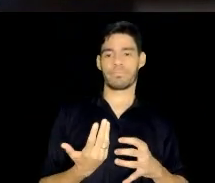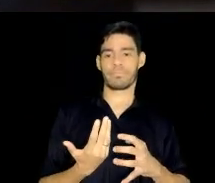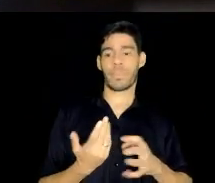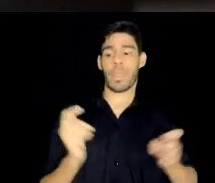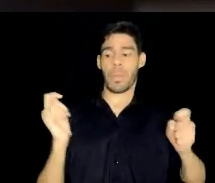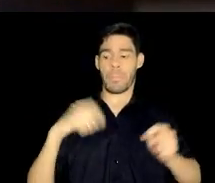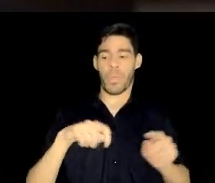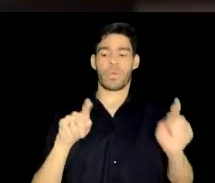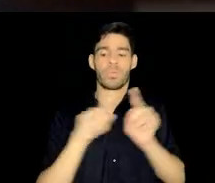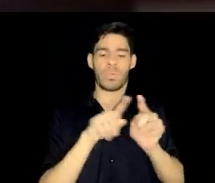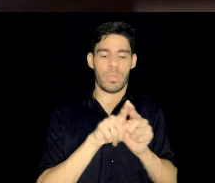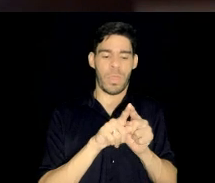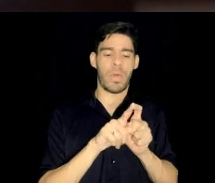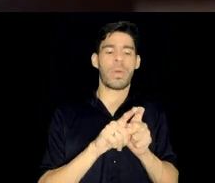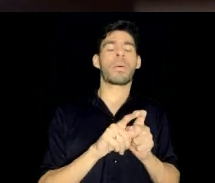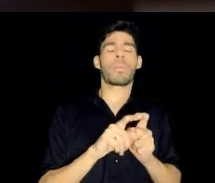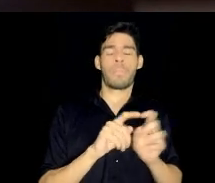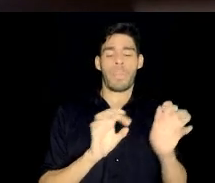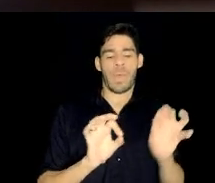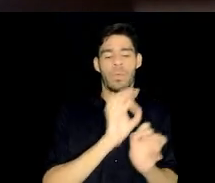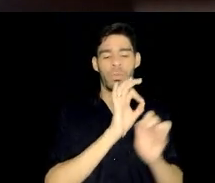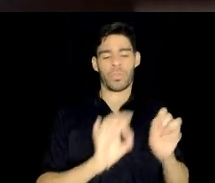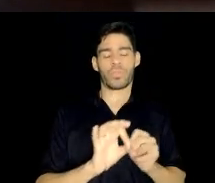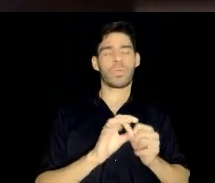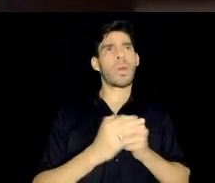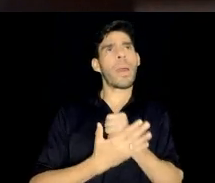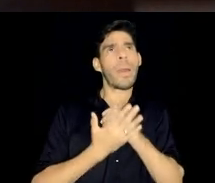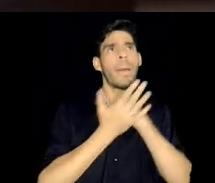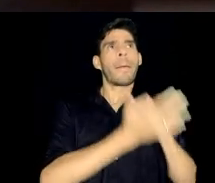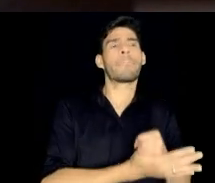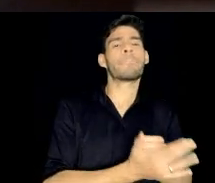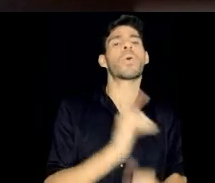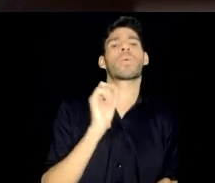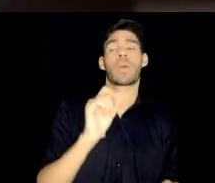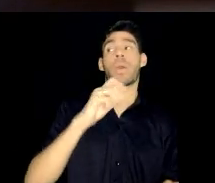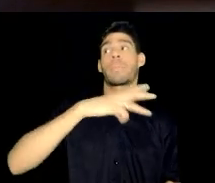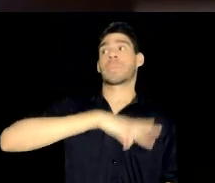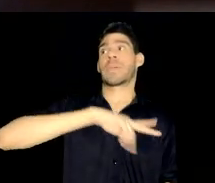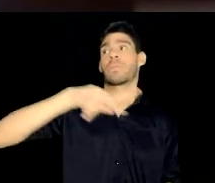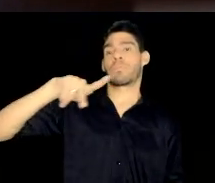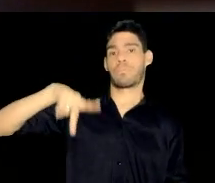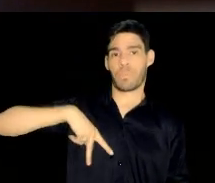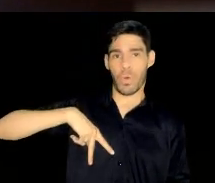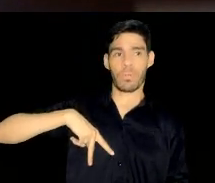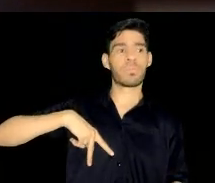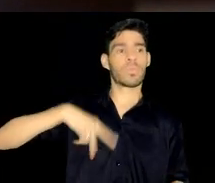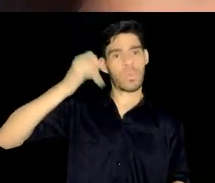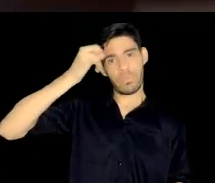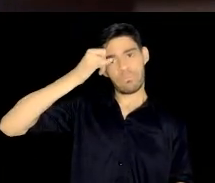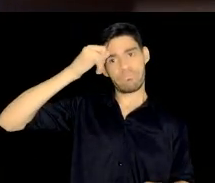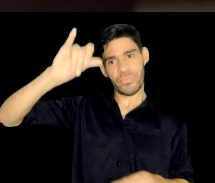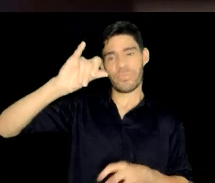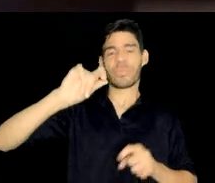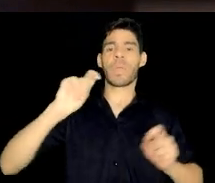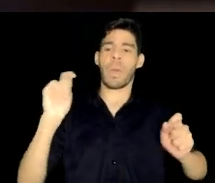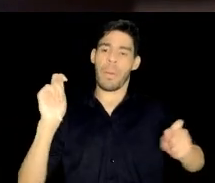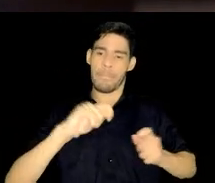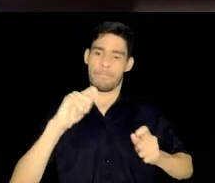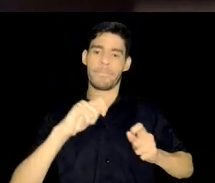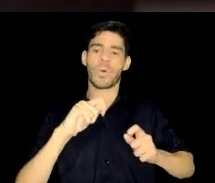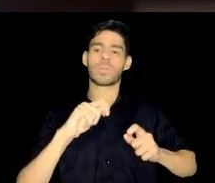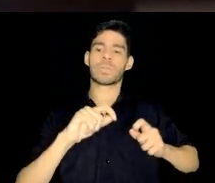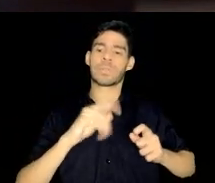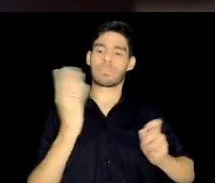chefes. E pode também gerar juízes que se apoiam muito no Ministério Público para evitar